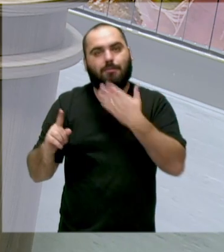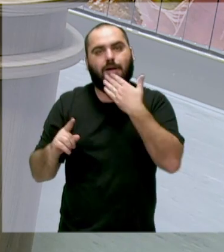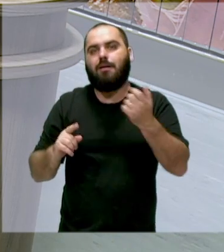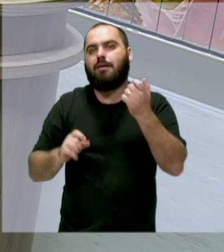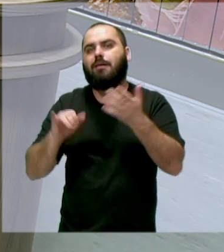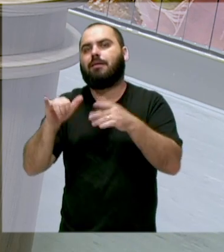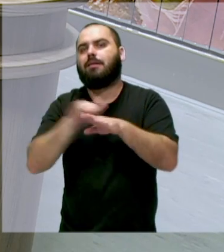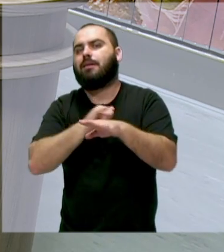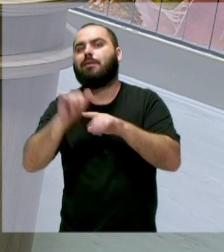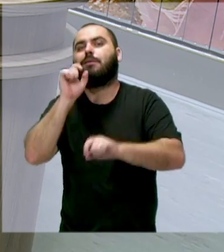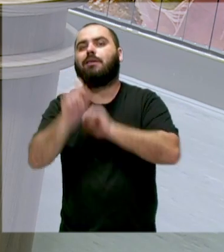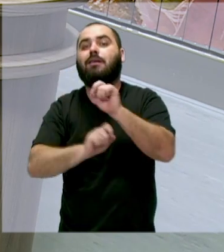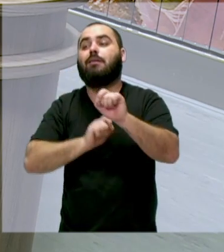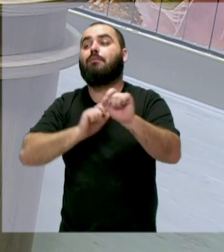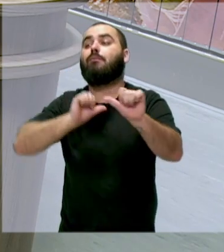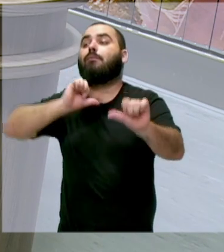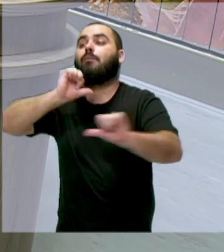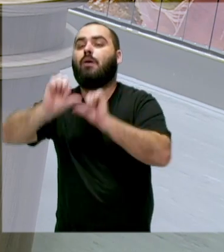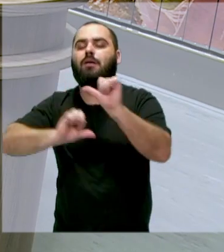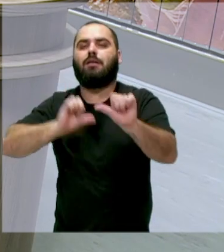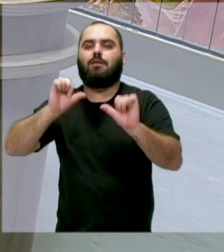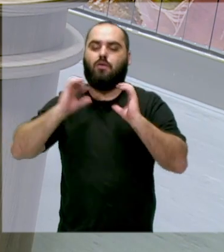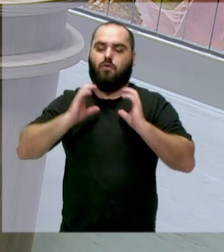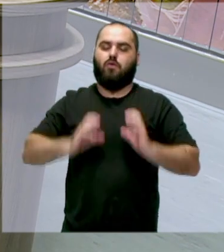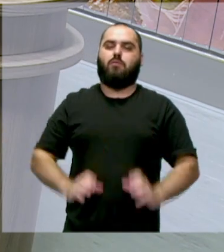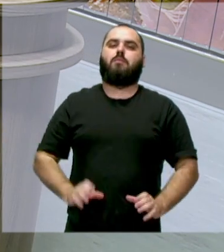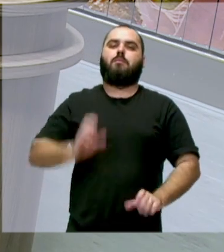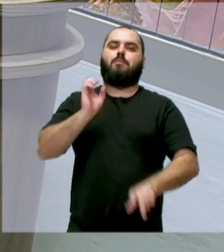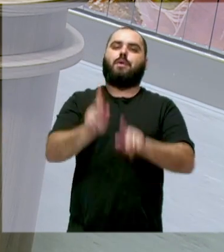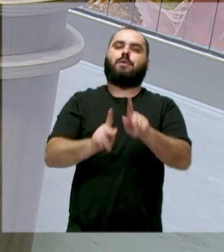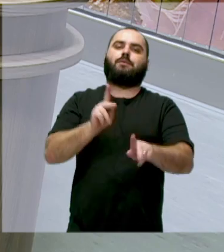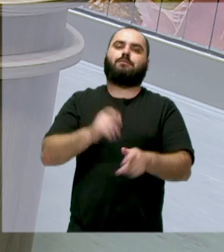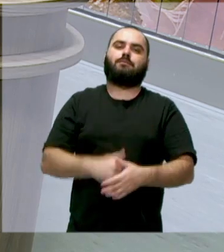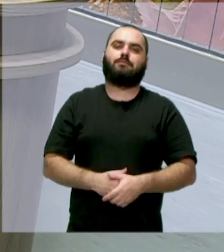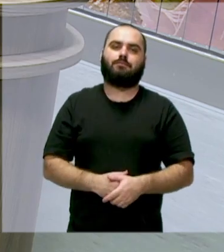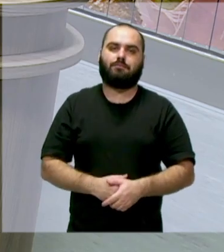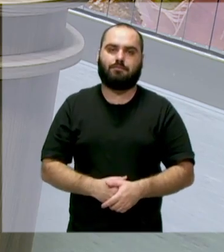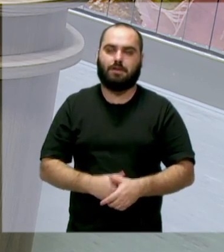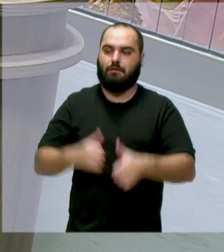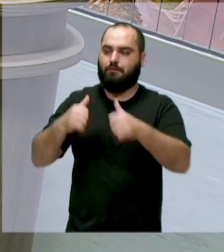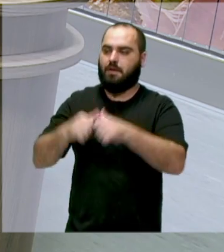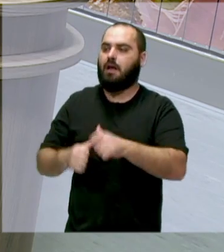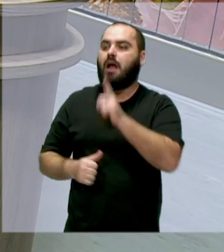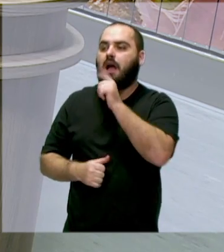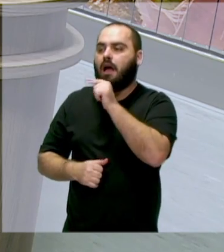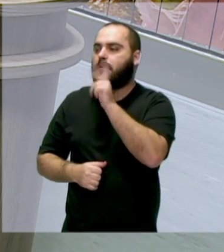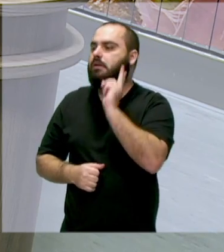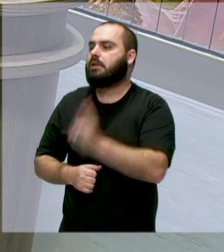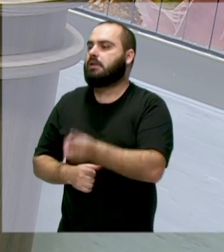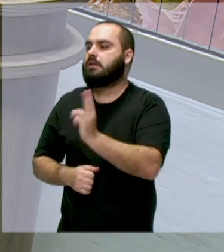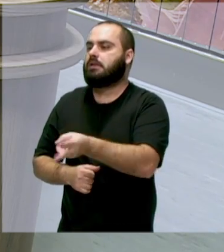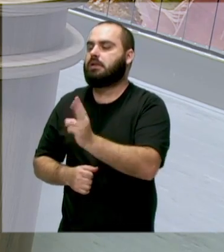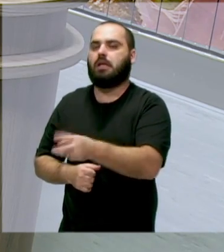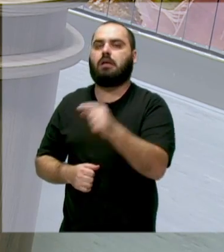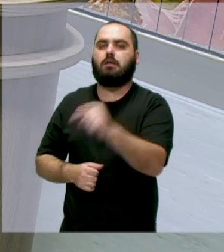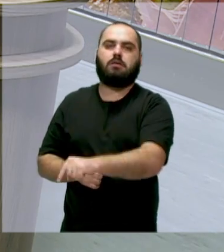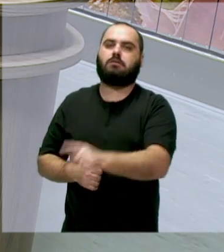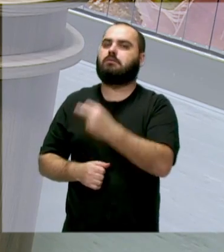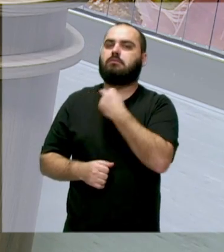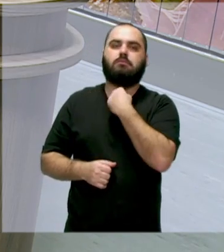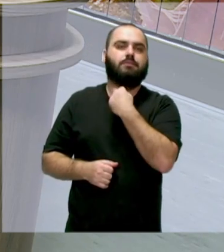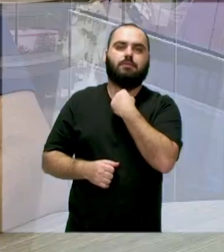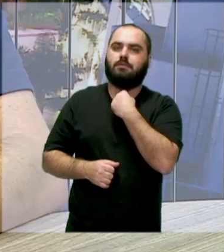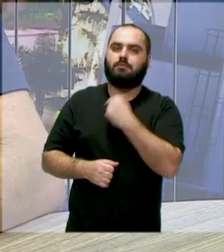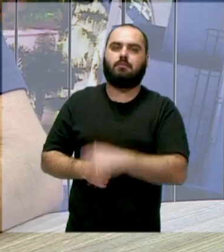coloca é a mudança de comportamento da população. É não deixar nada acumulado. O bairro de